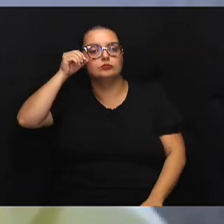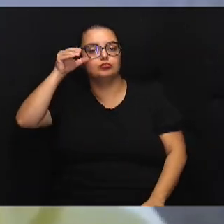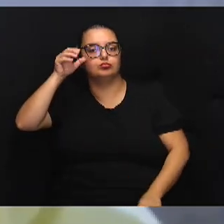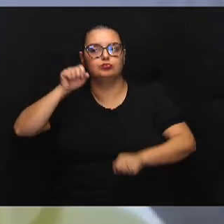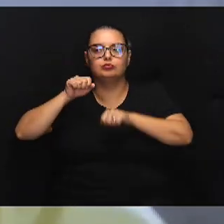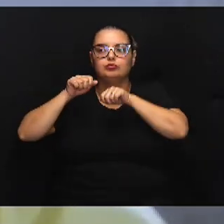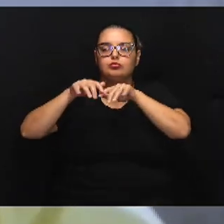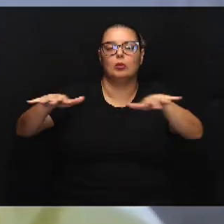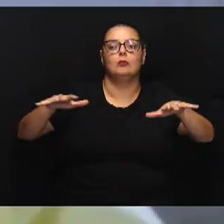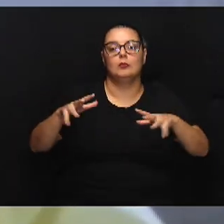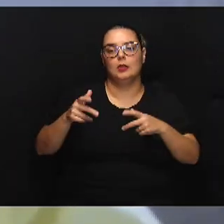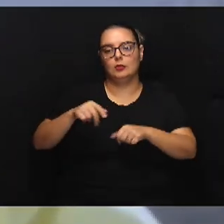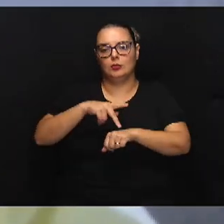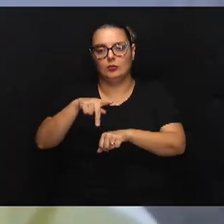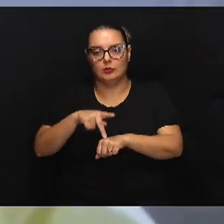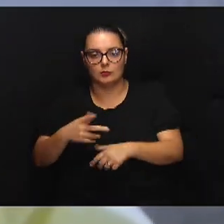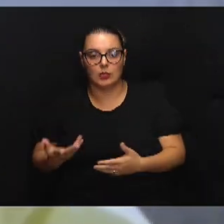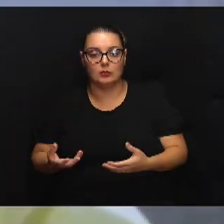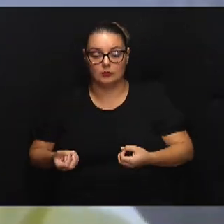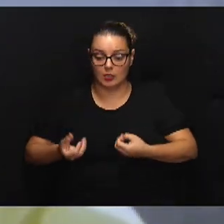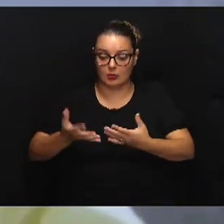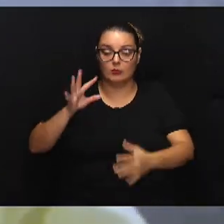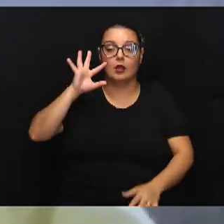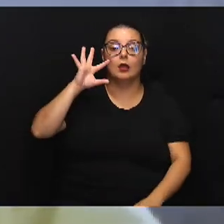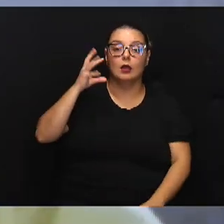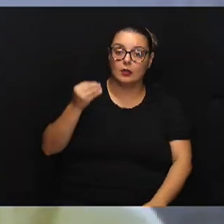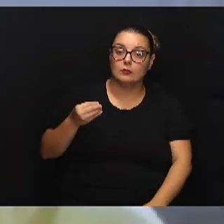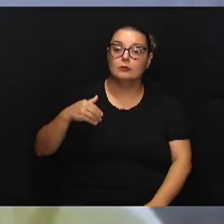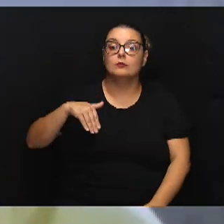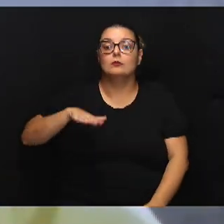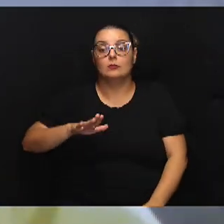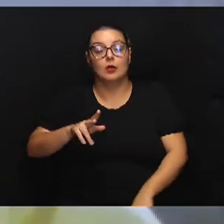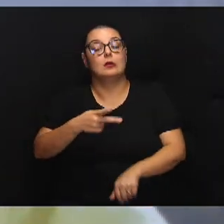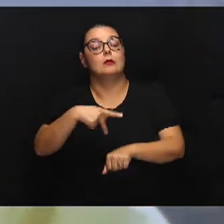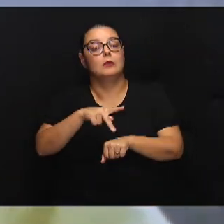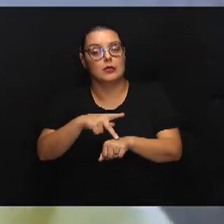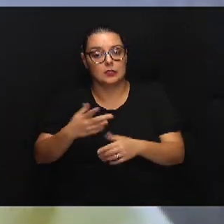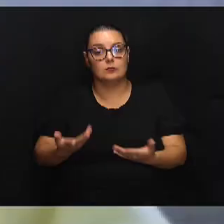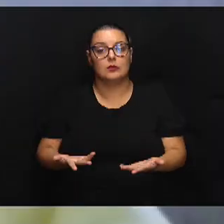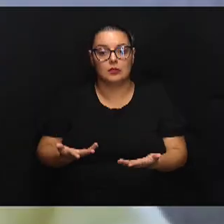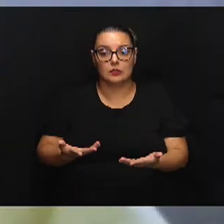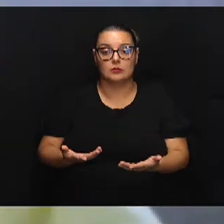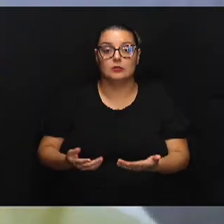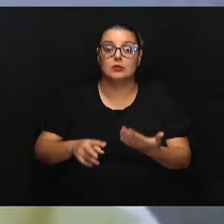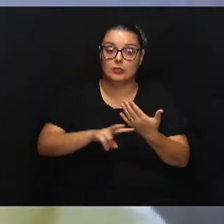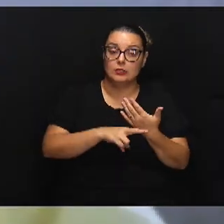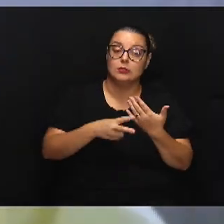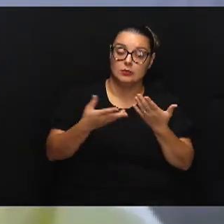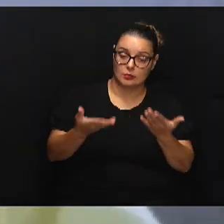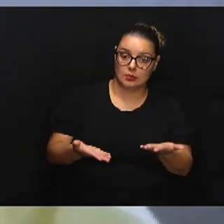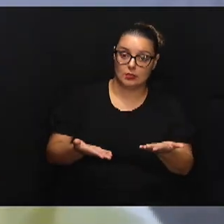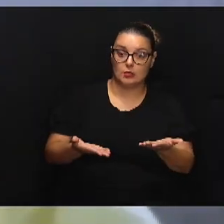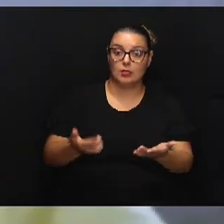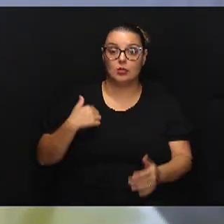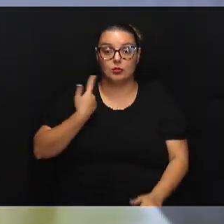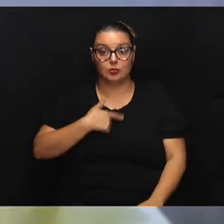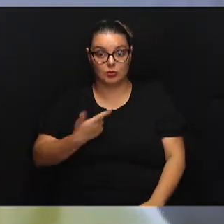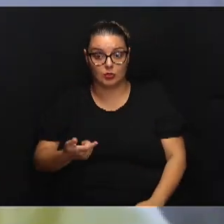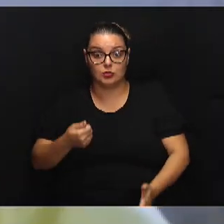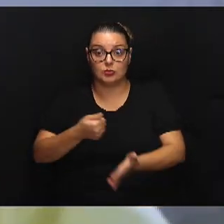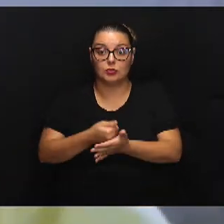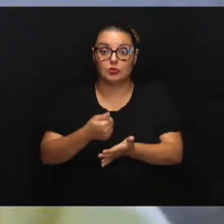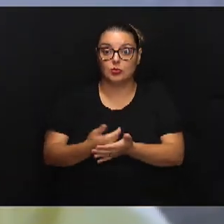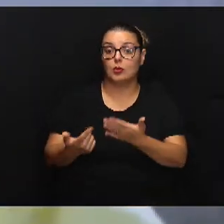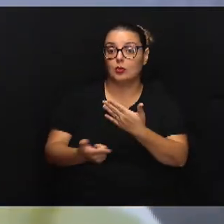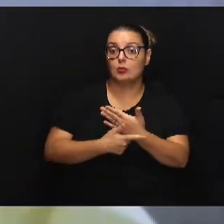todo o país, ter levado esse conhecimento para mais países, e com isso nós estamos literalmente cumprindo o nosso